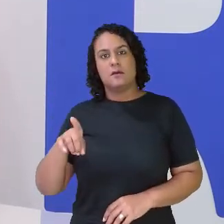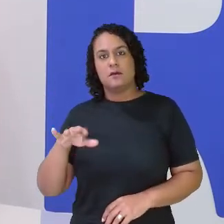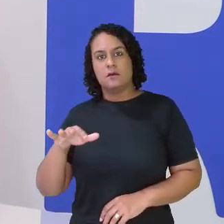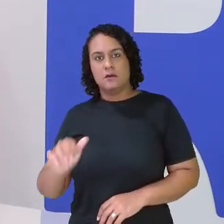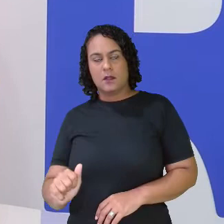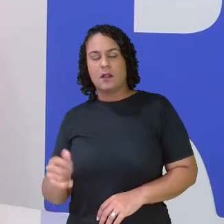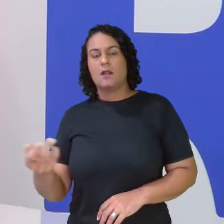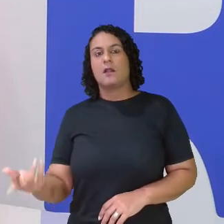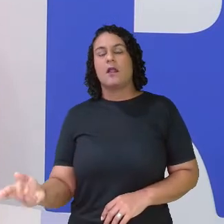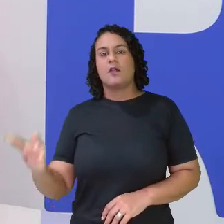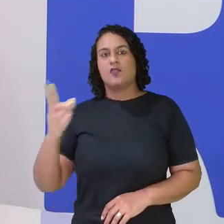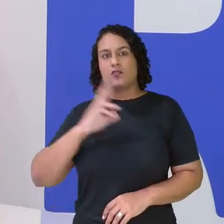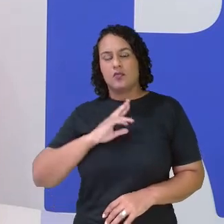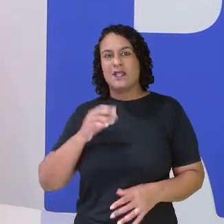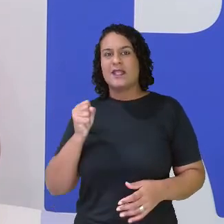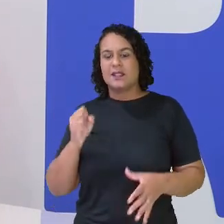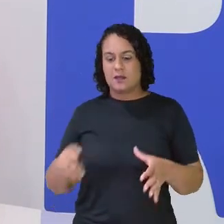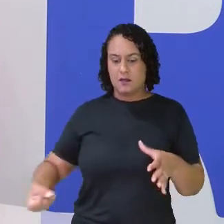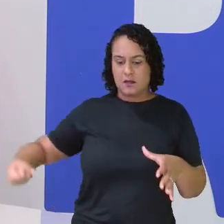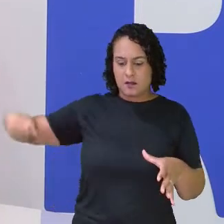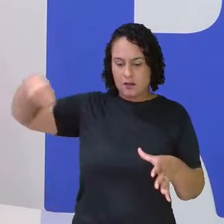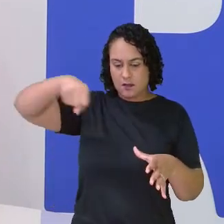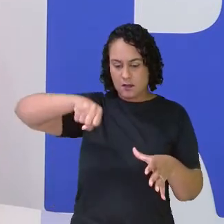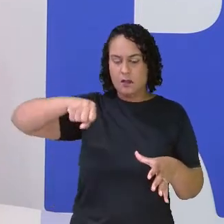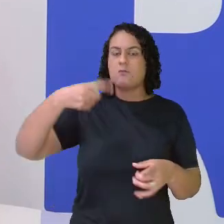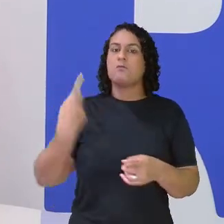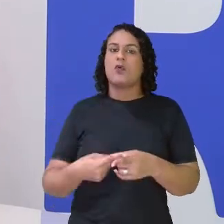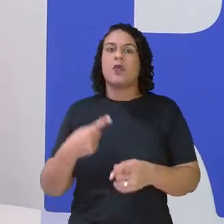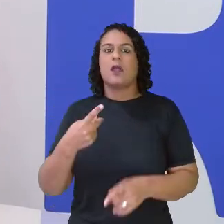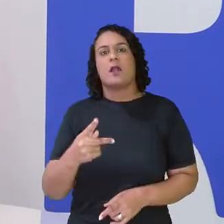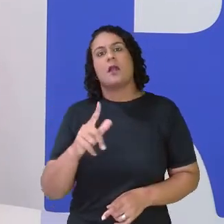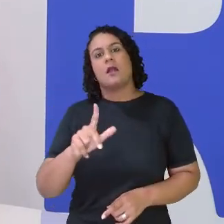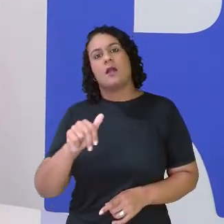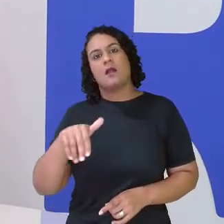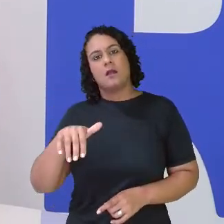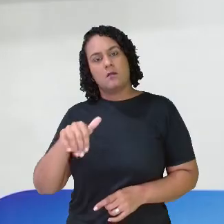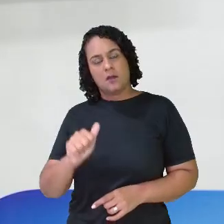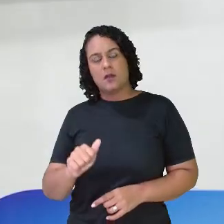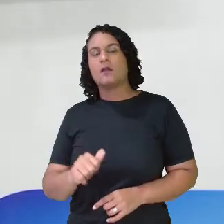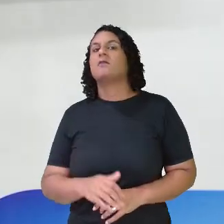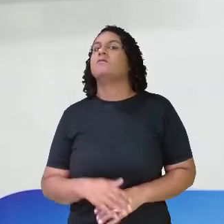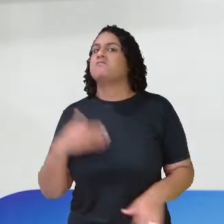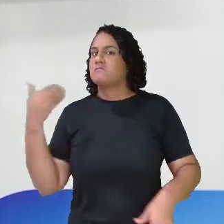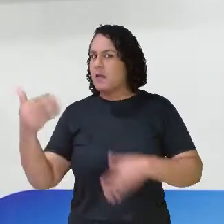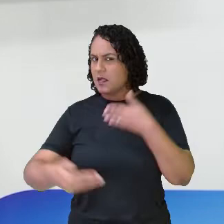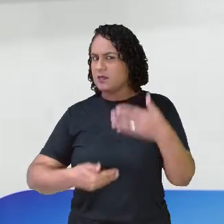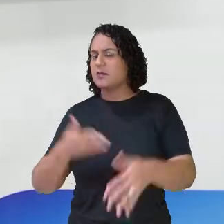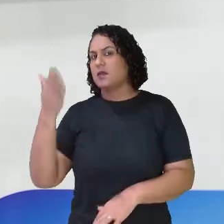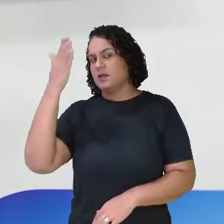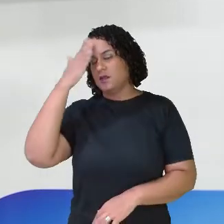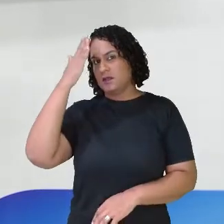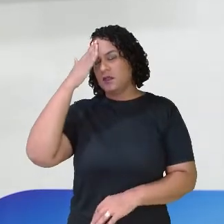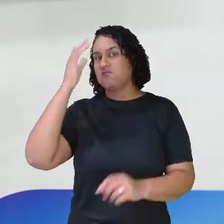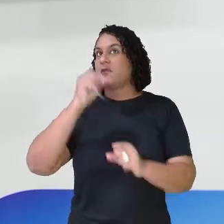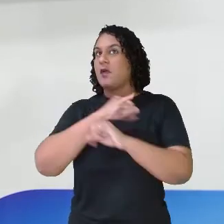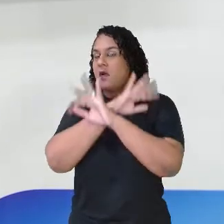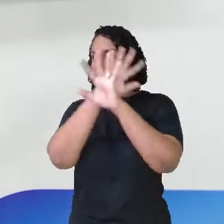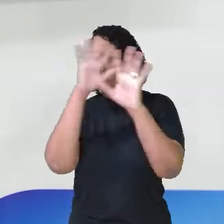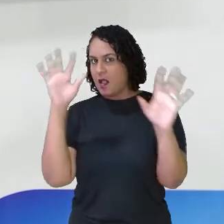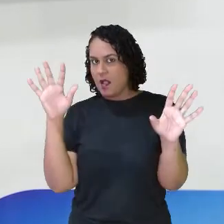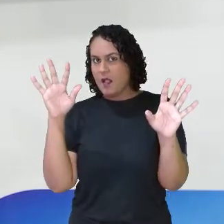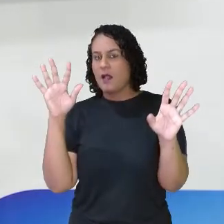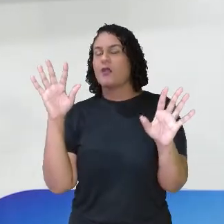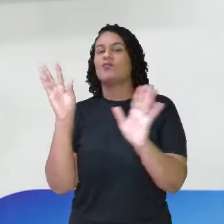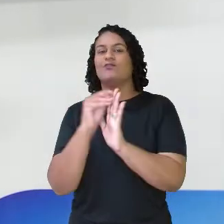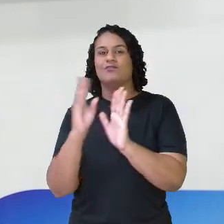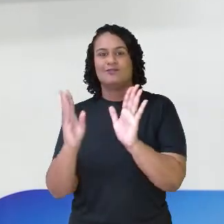cair porque é plano. Estão sim participando ativamente. Participando e entendendo muito bem como é que funciona,